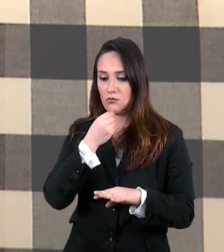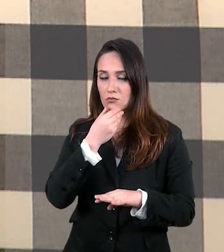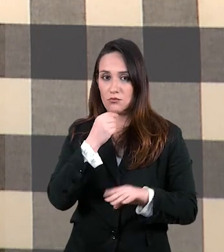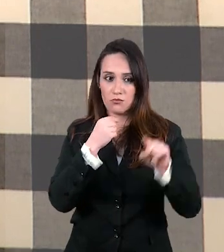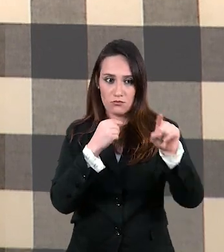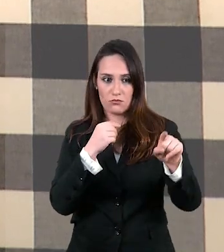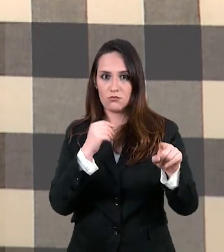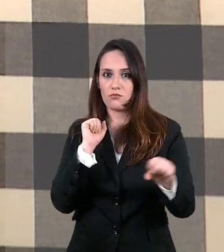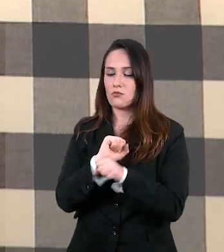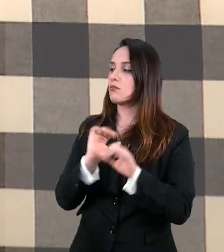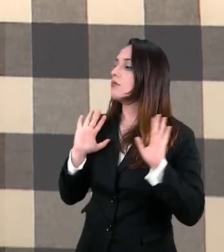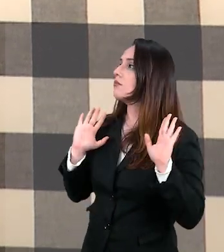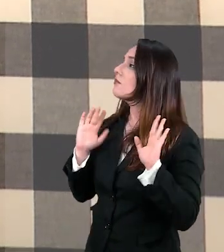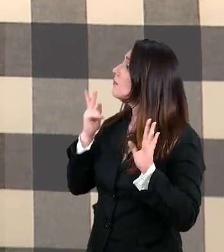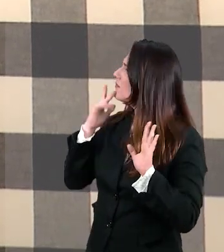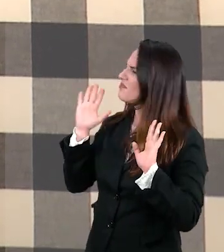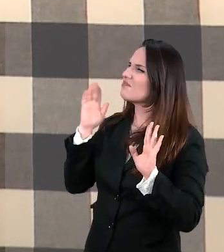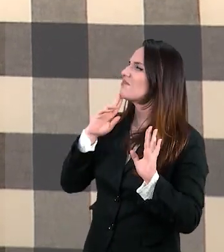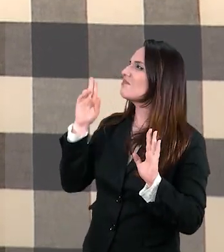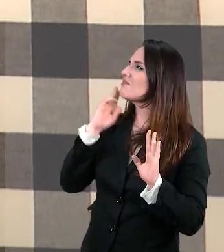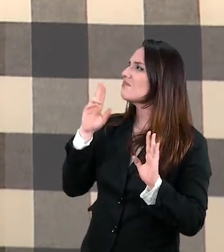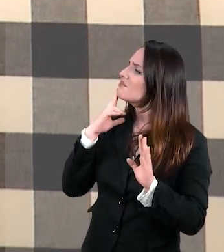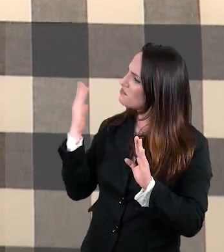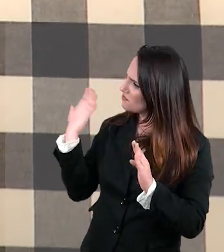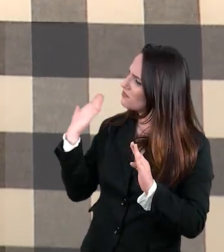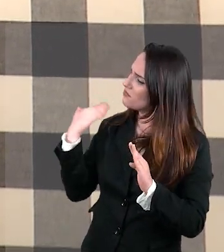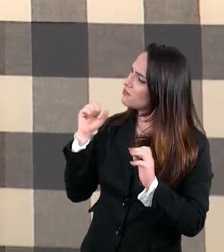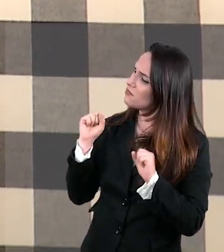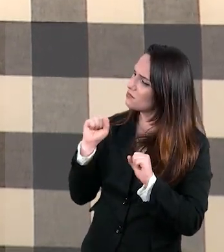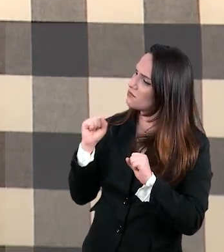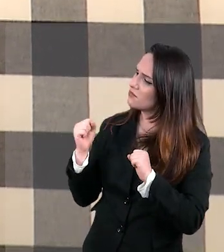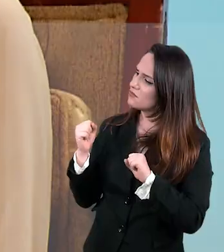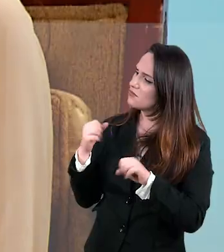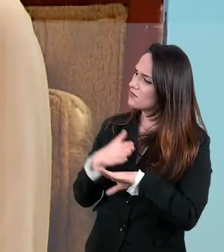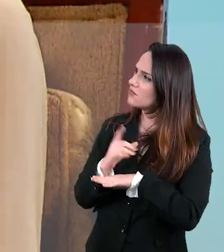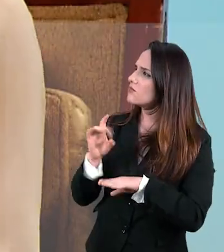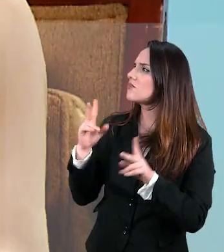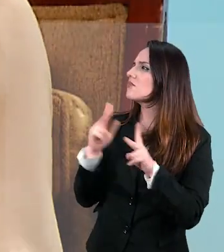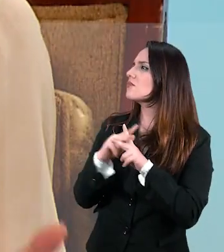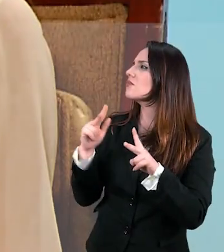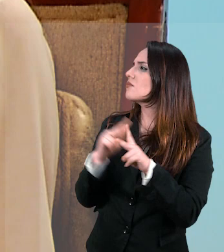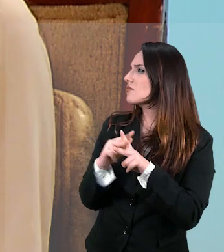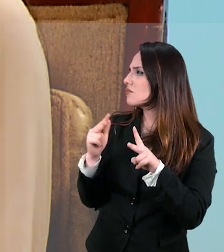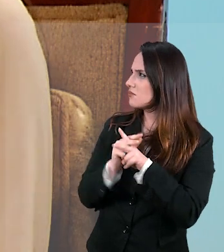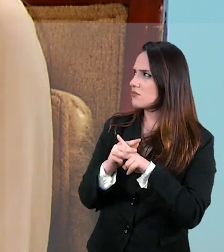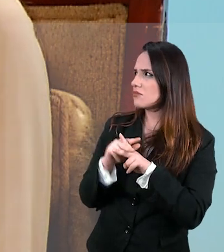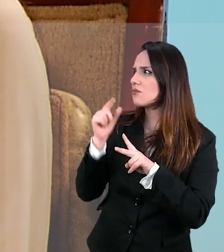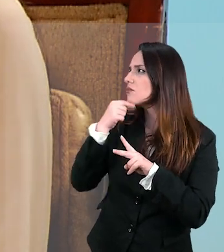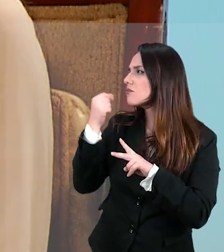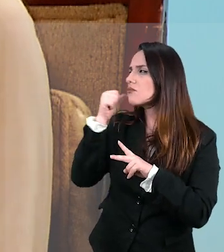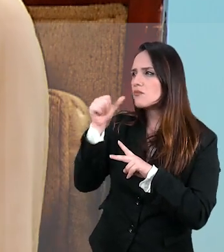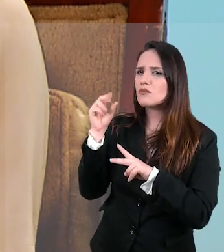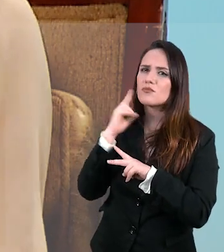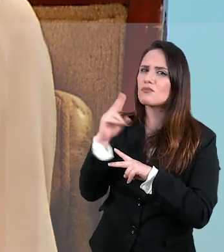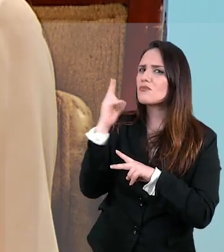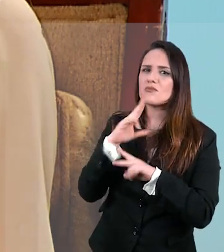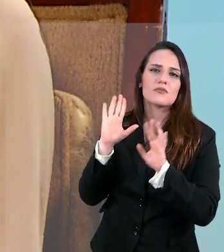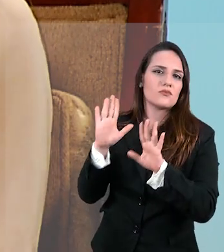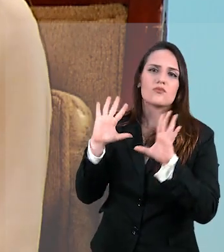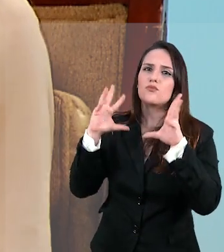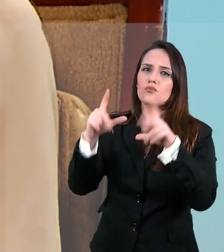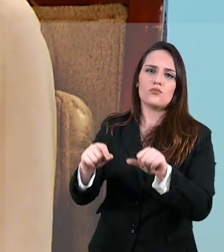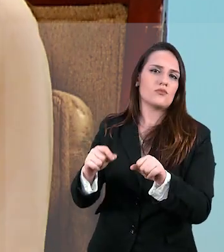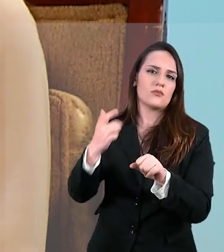levantou, me largou no chão e falou para os policiais: vamos chegar, aqui é só uma briga de marido e mulher. Isso aqui que você está